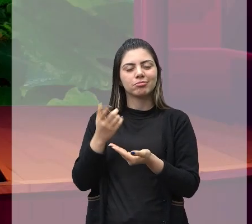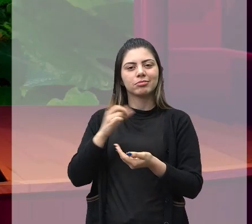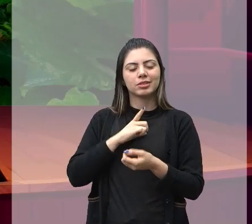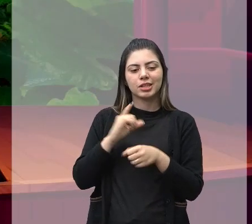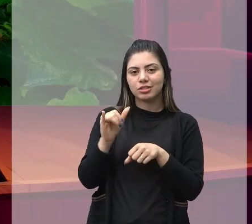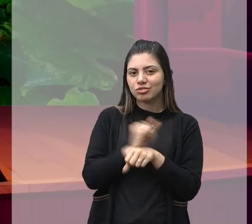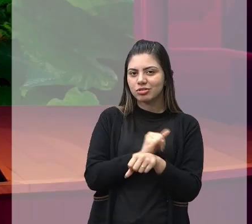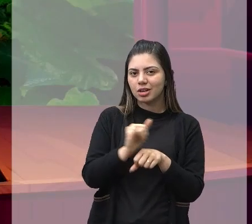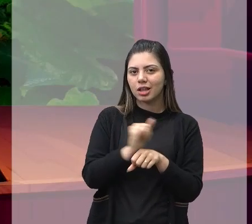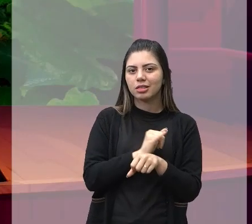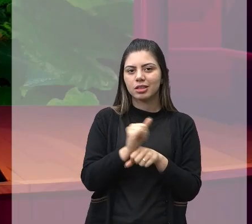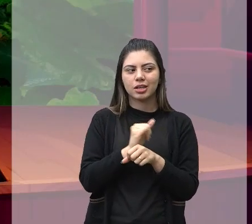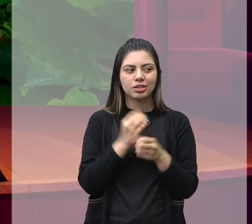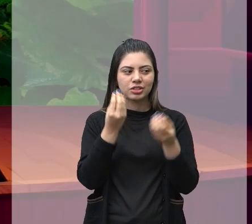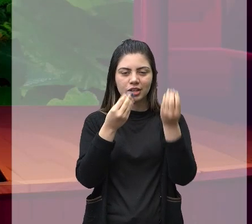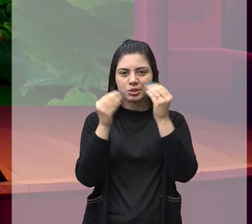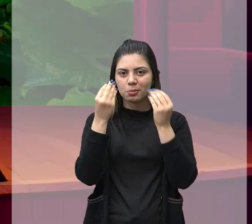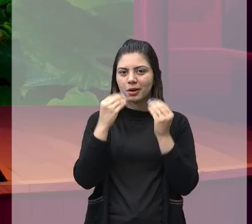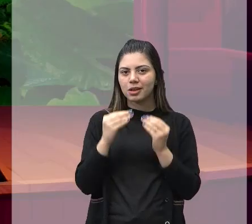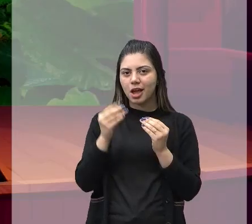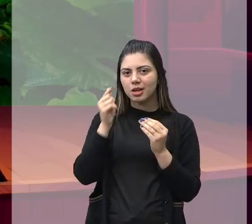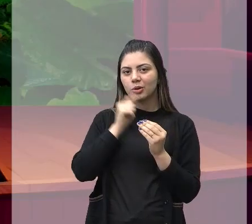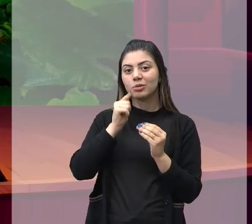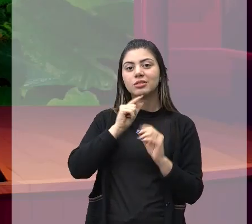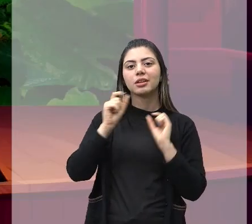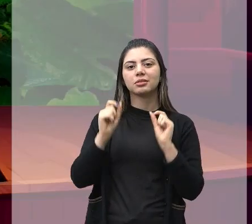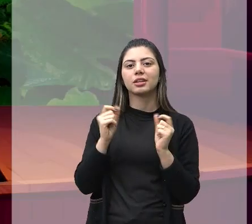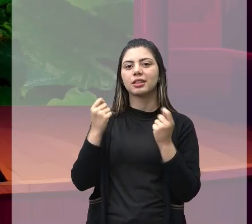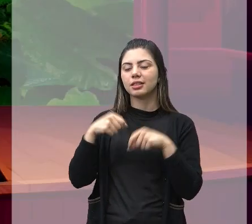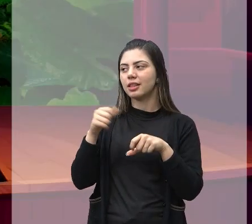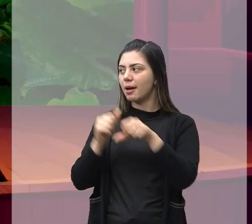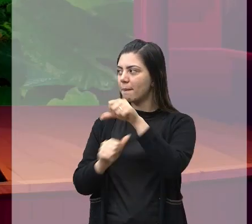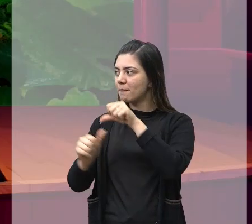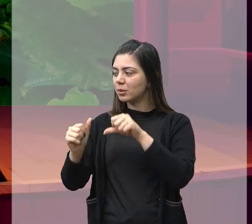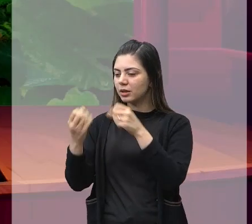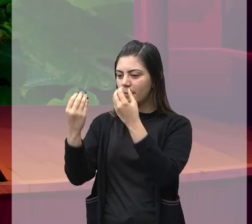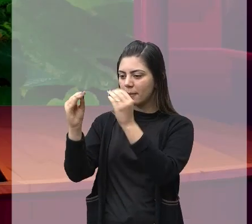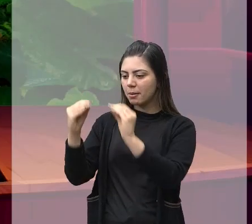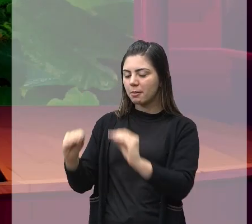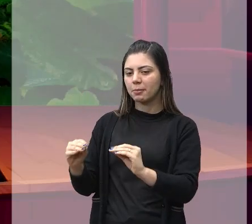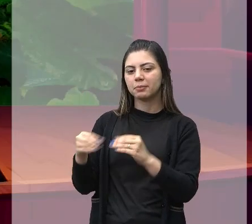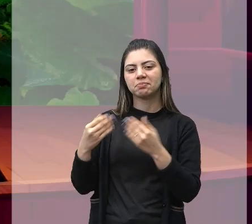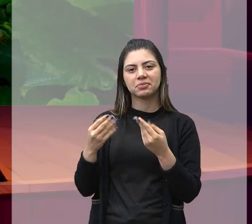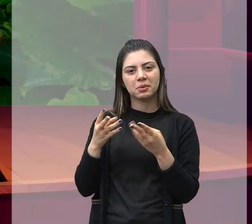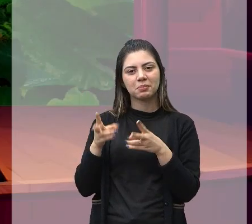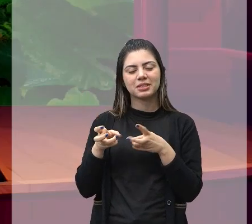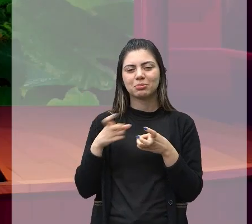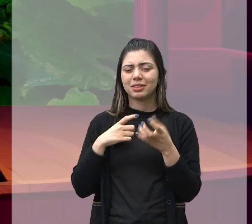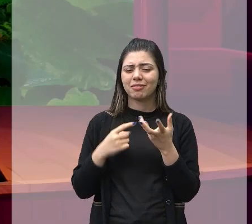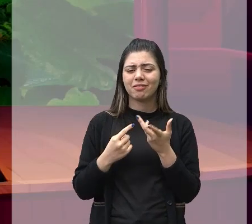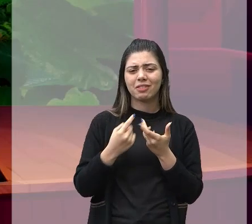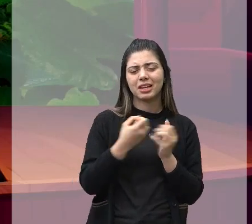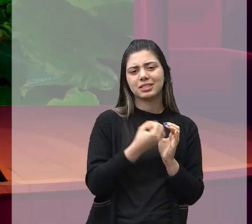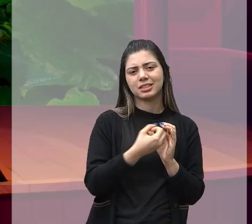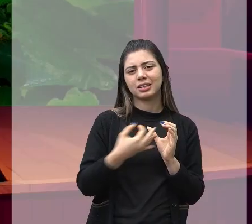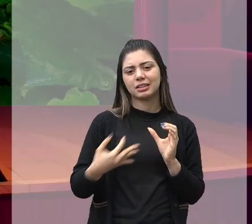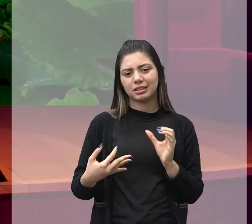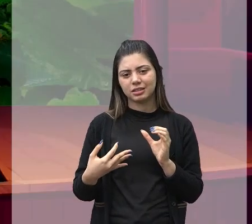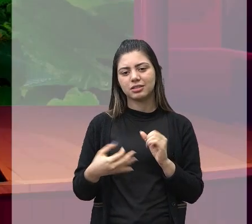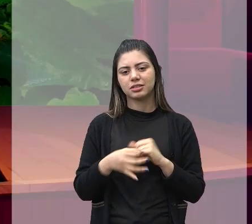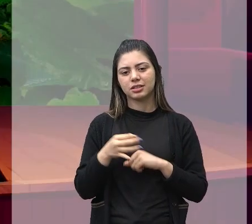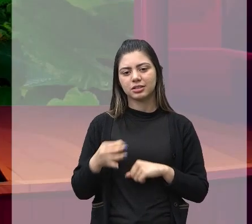de maquiagem que conseguem fazer essa transformação. Então, olha só, são vários elementos que eles precisam